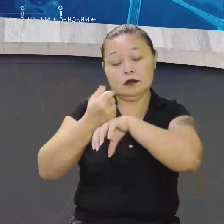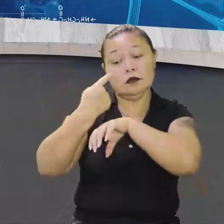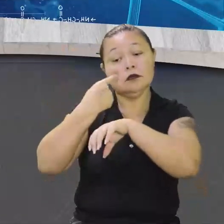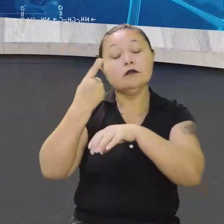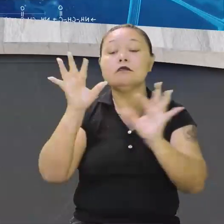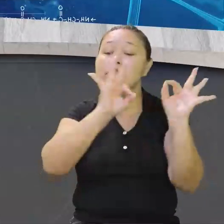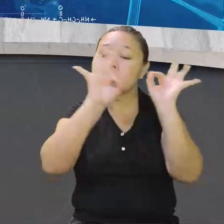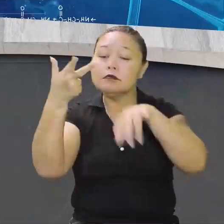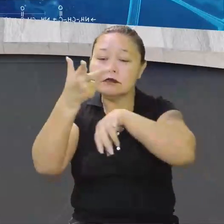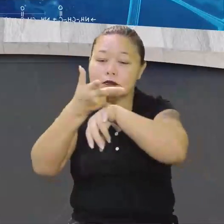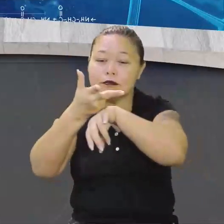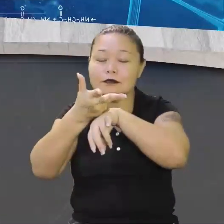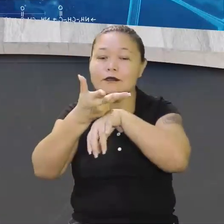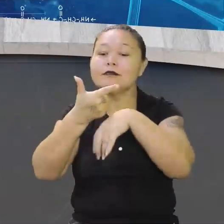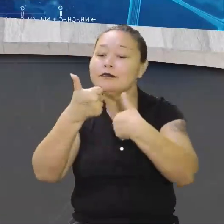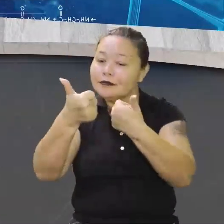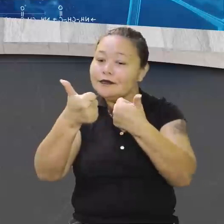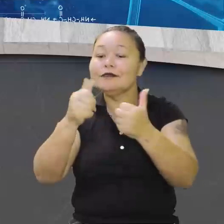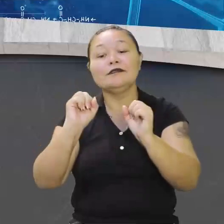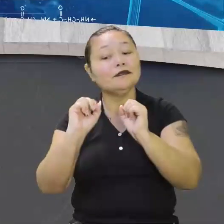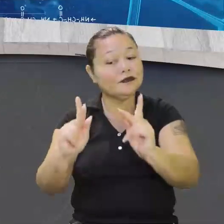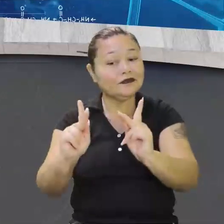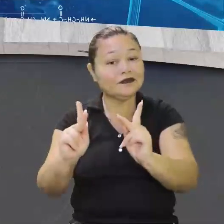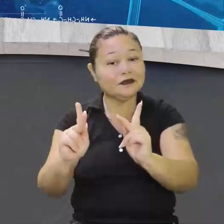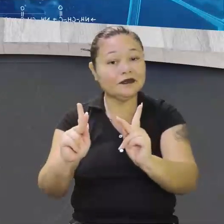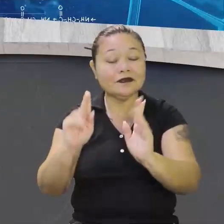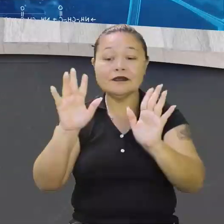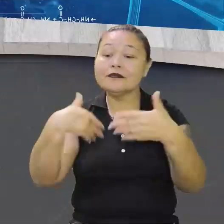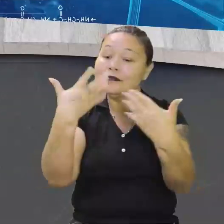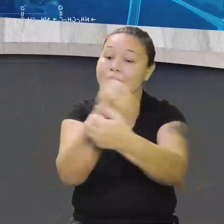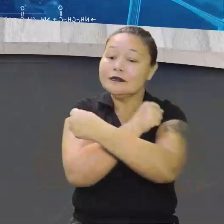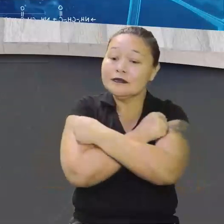vídeo e sejam bem-sucedidos, ok? E aí, um